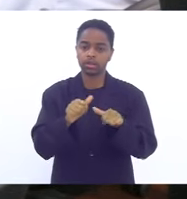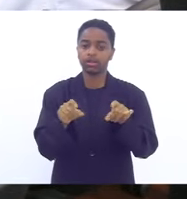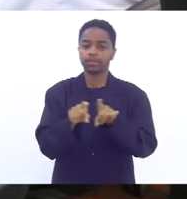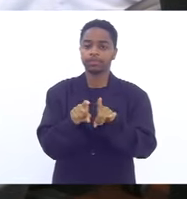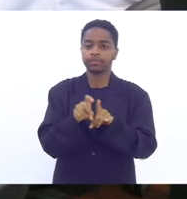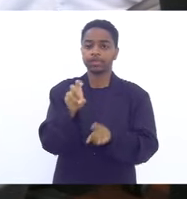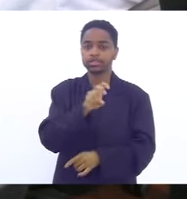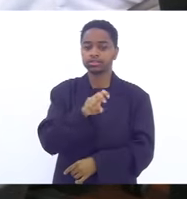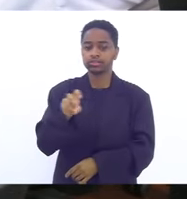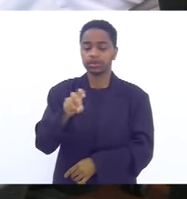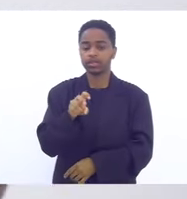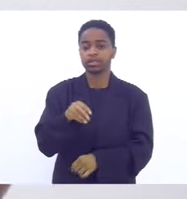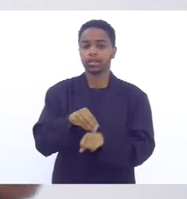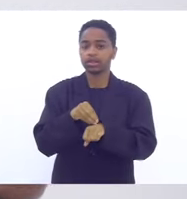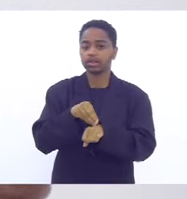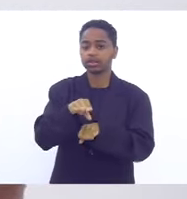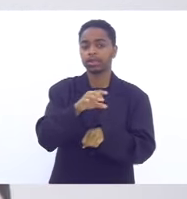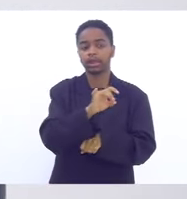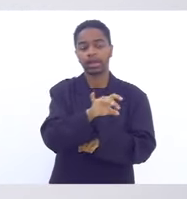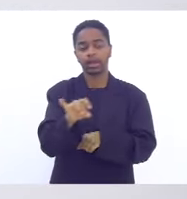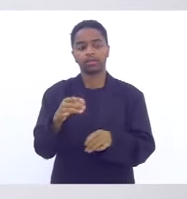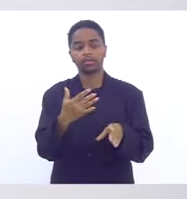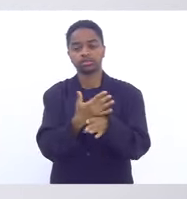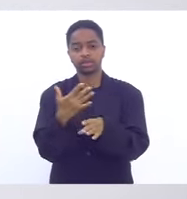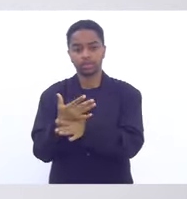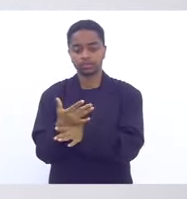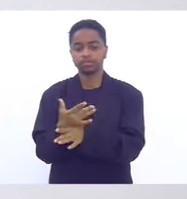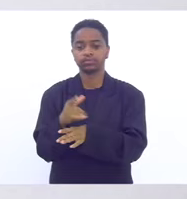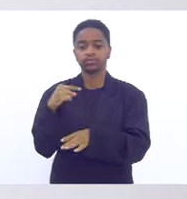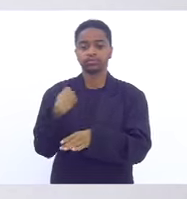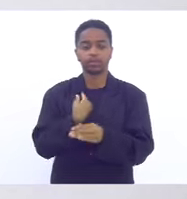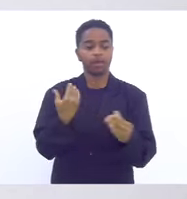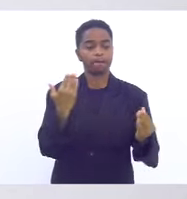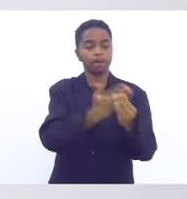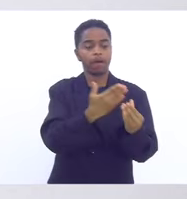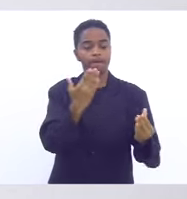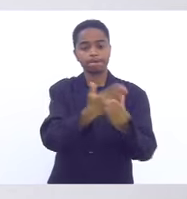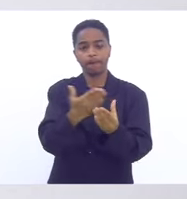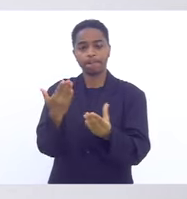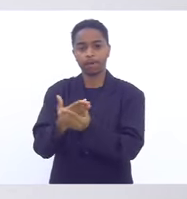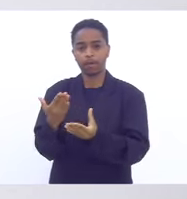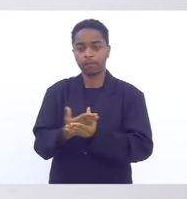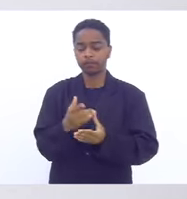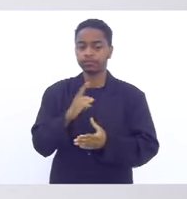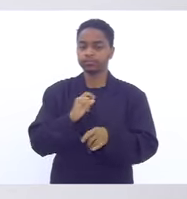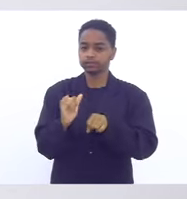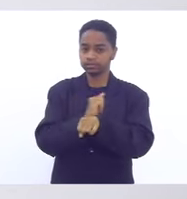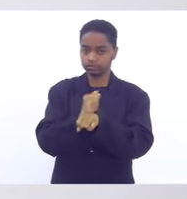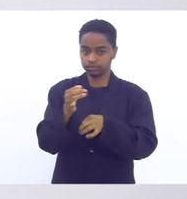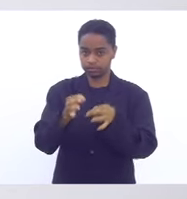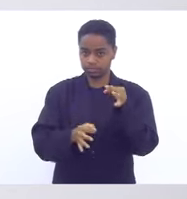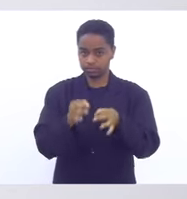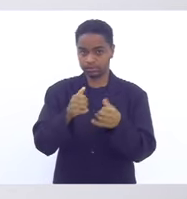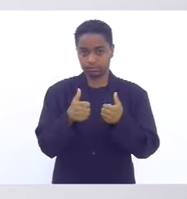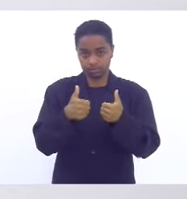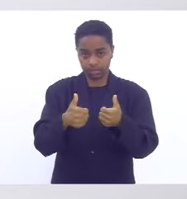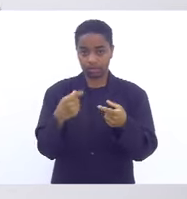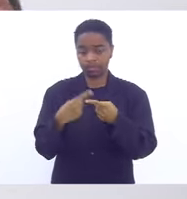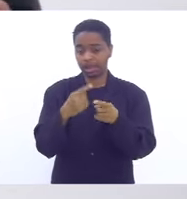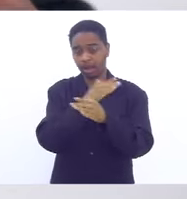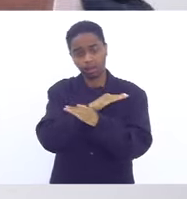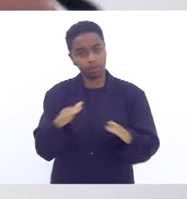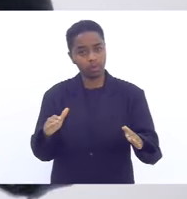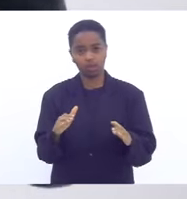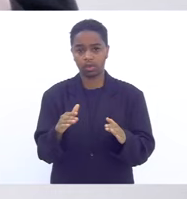55 indicações de cada município, onde a gente vai ter lá uma estratégia jurídica eficiente. Acabou, eu não vou